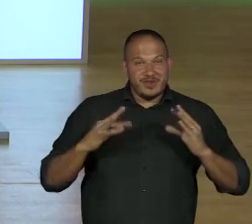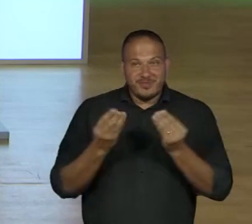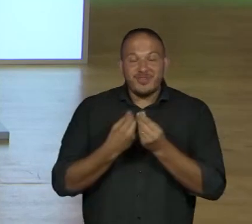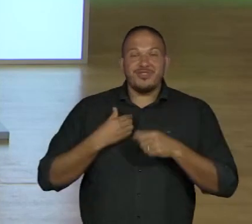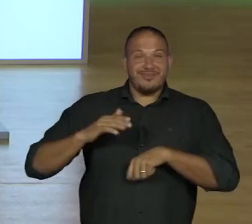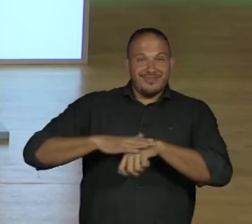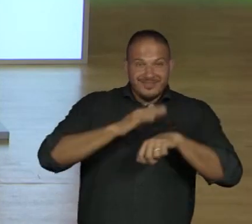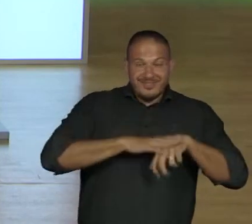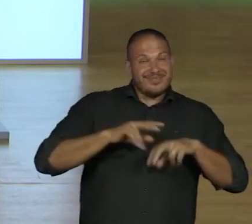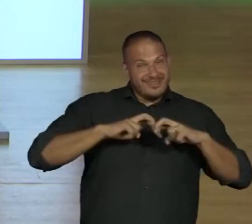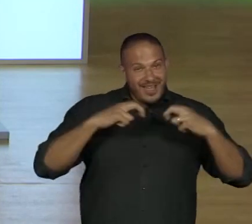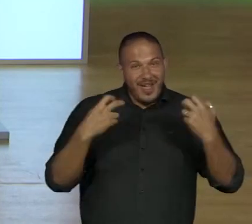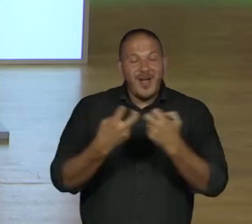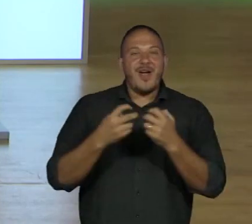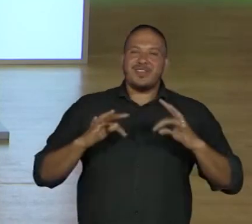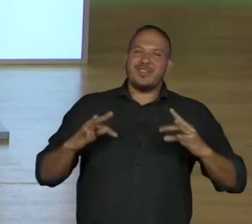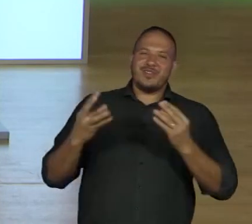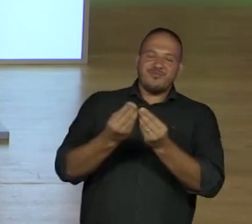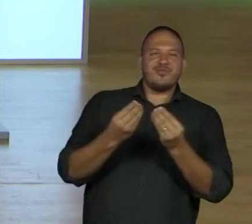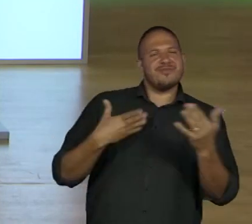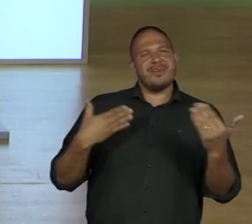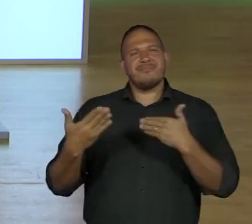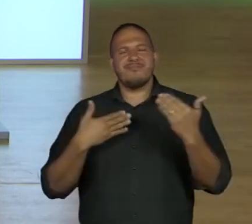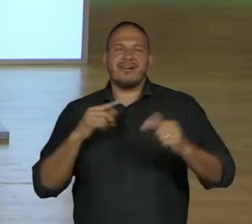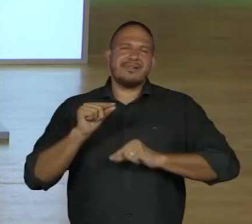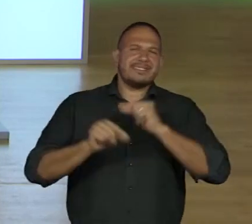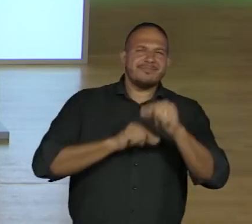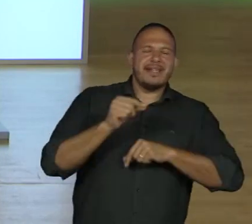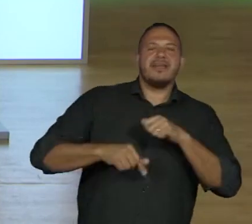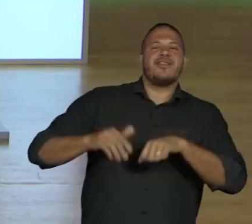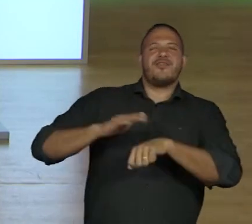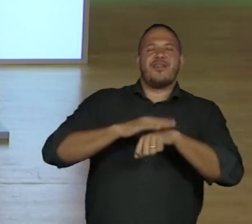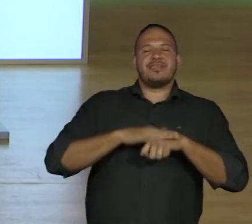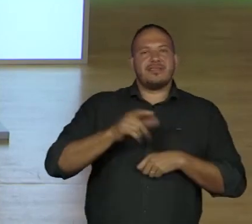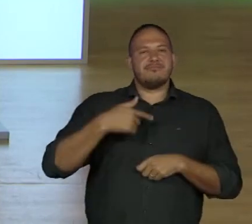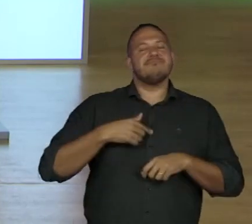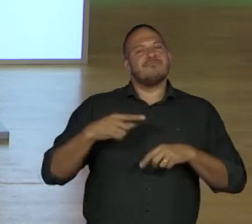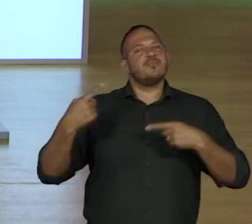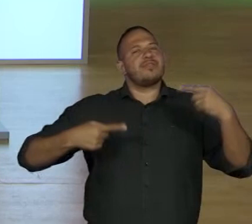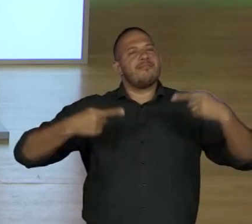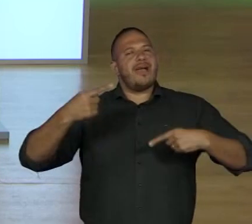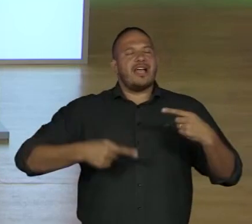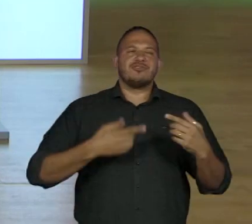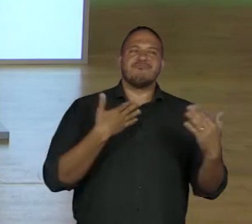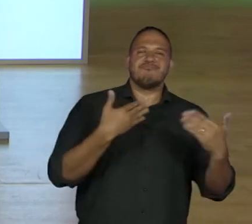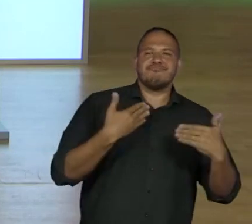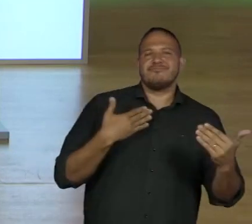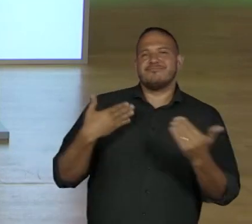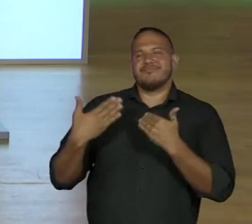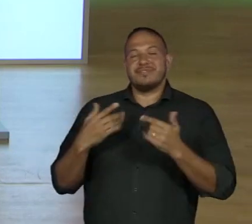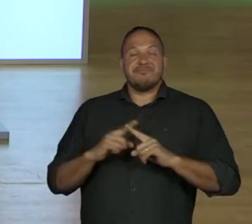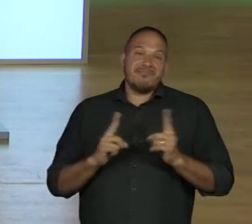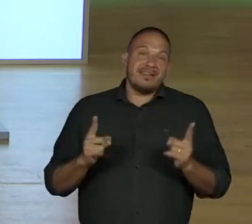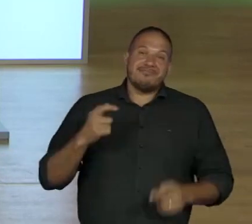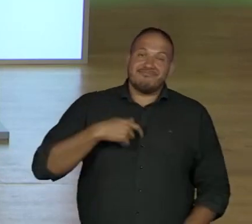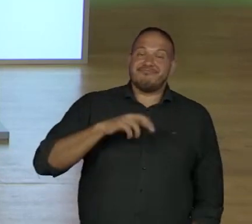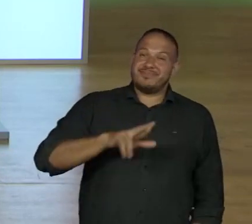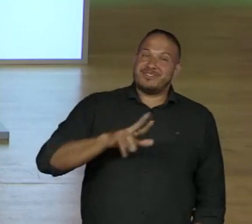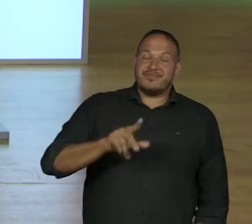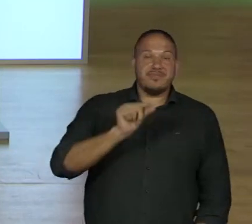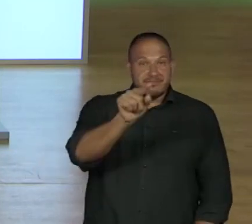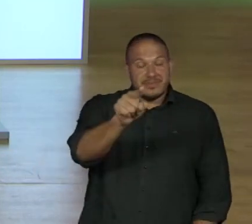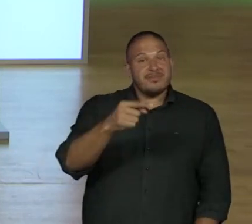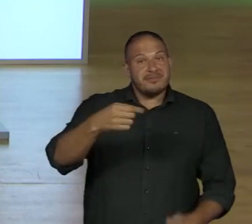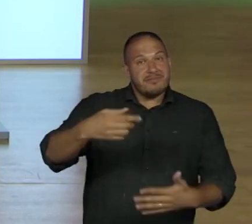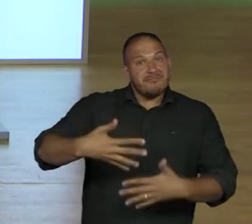todo mundo conversando, opinando, esperando sua vez, num debate saudável, mas como não é o caso, a participação